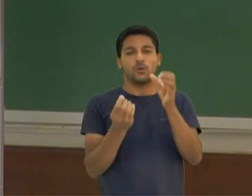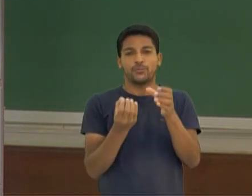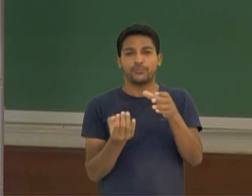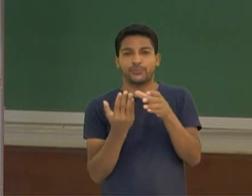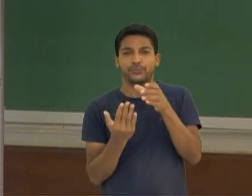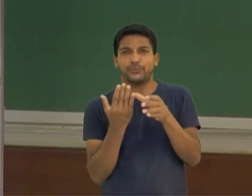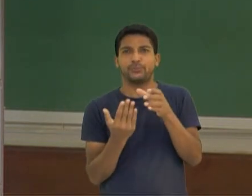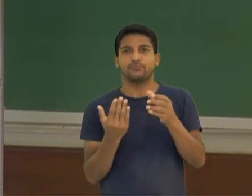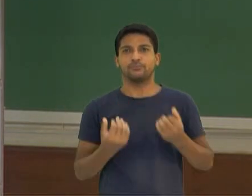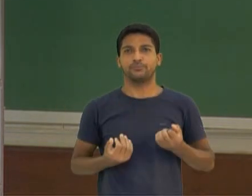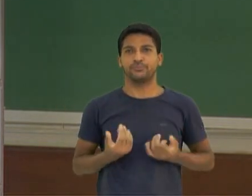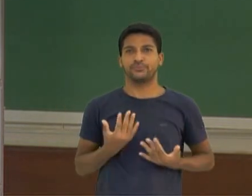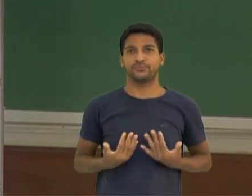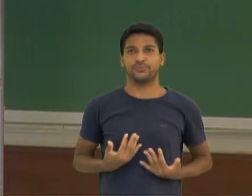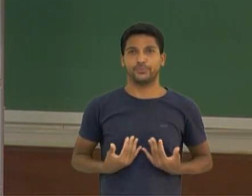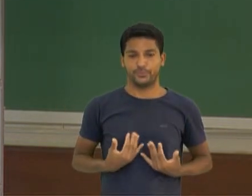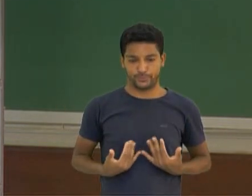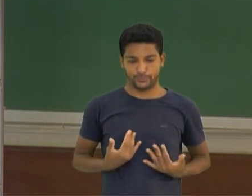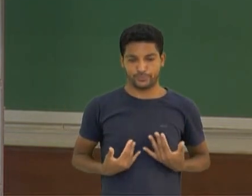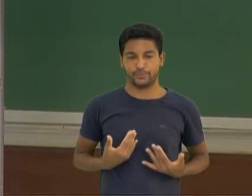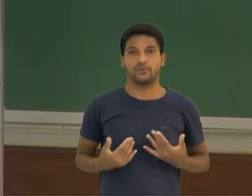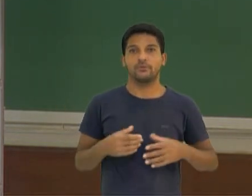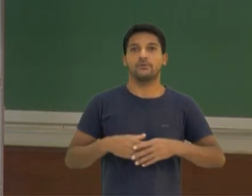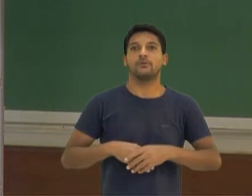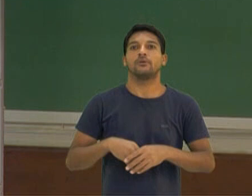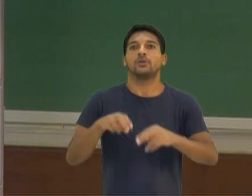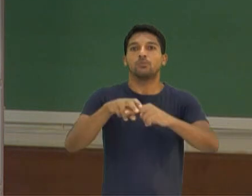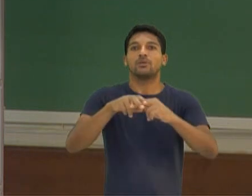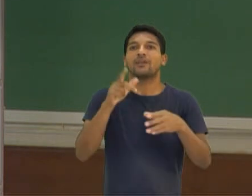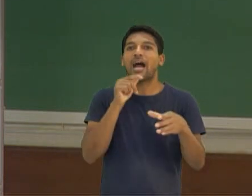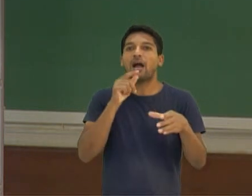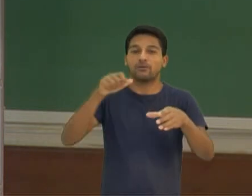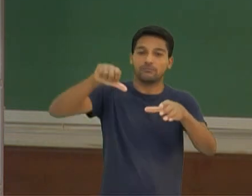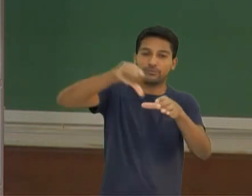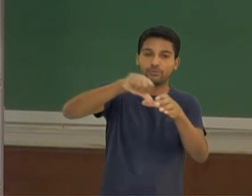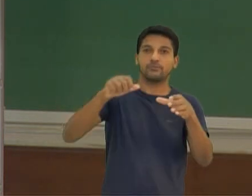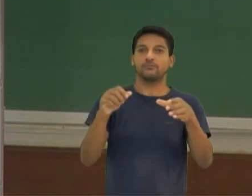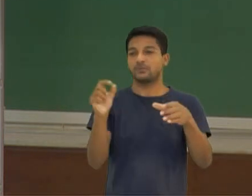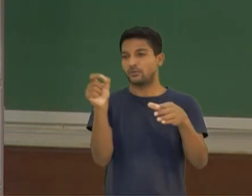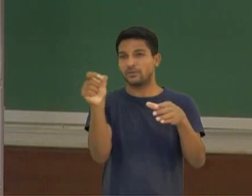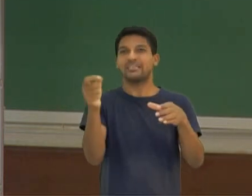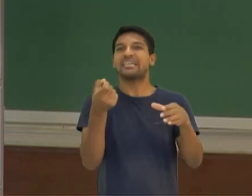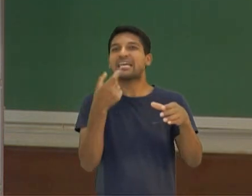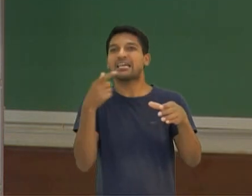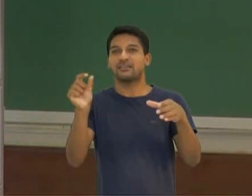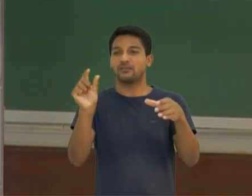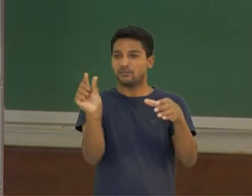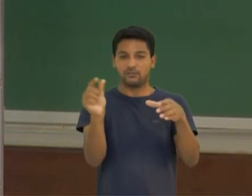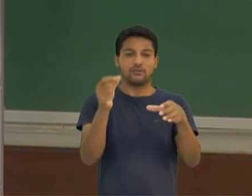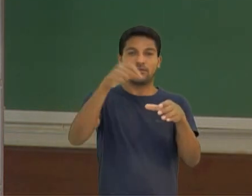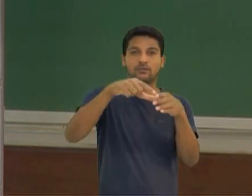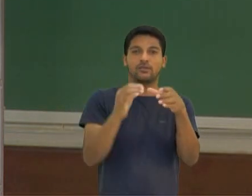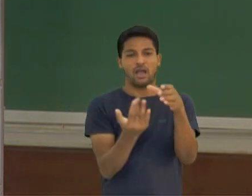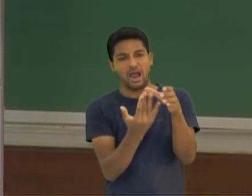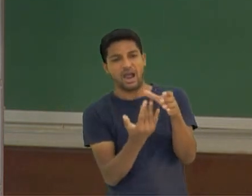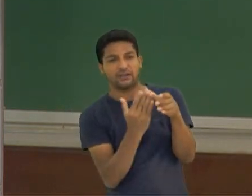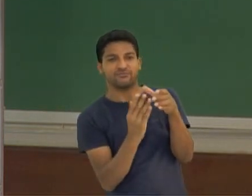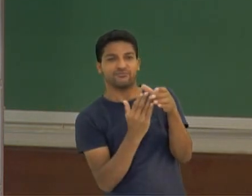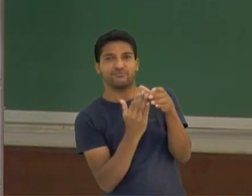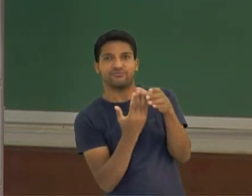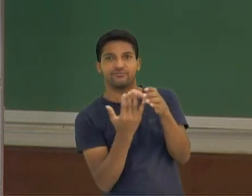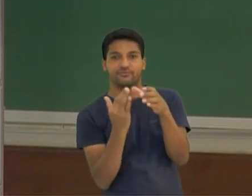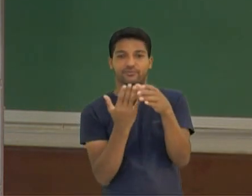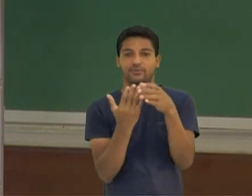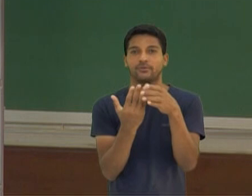de produzir gás e liberar ele em meio aquoso, em meio líquido, certo? Beleza?